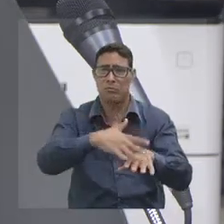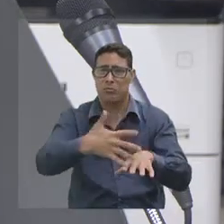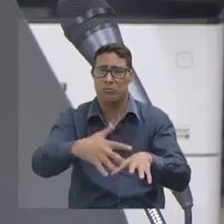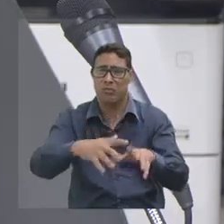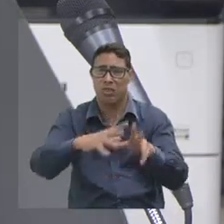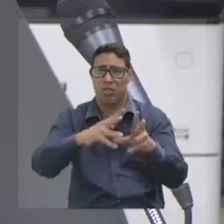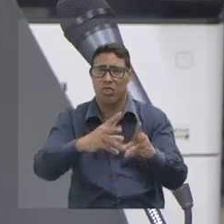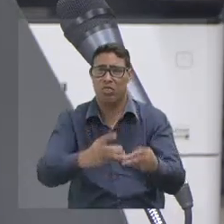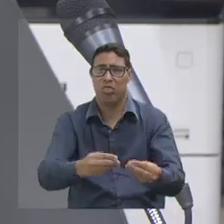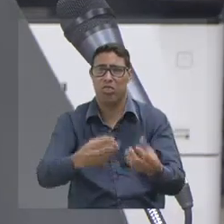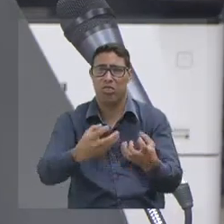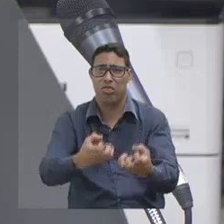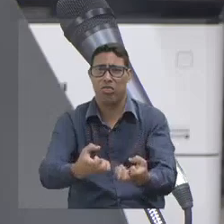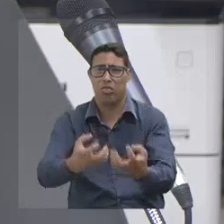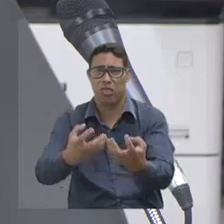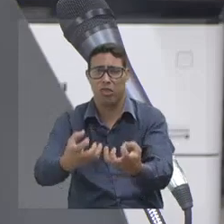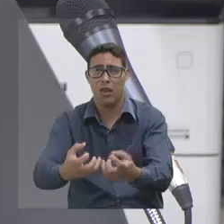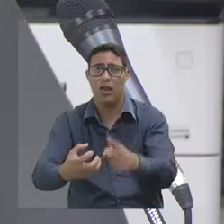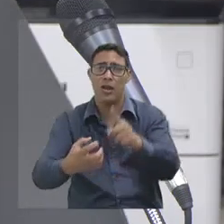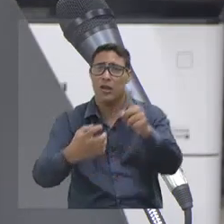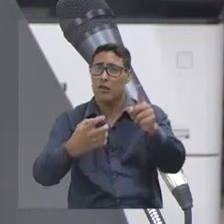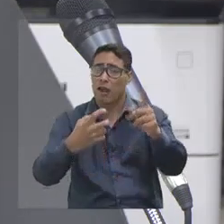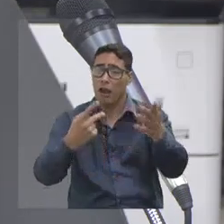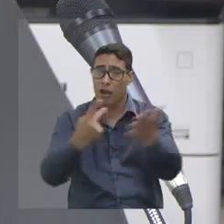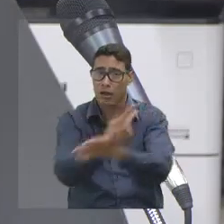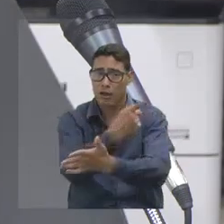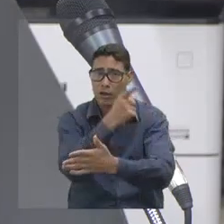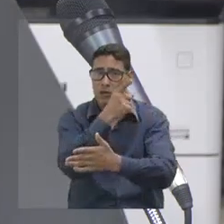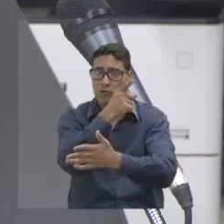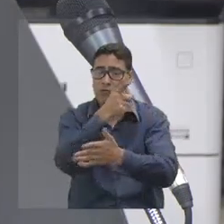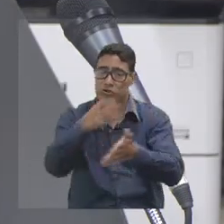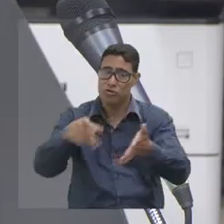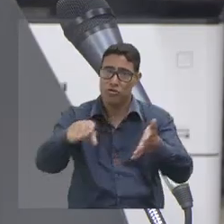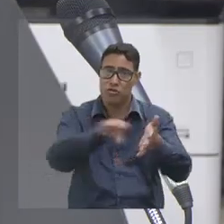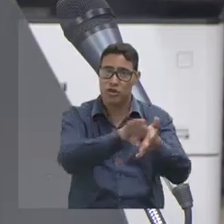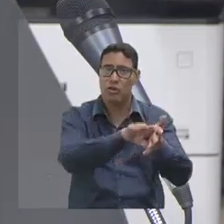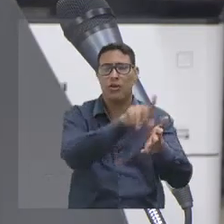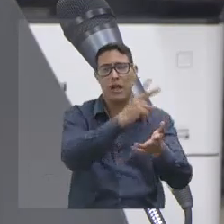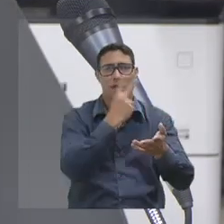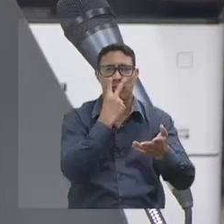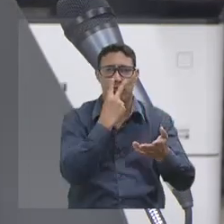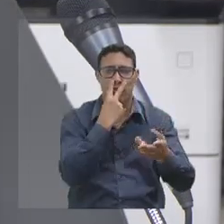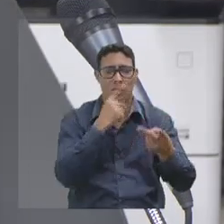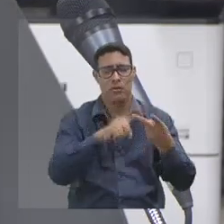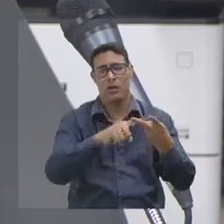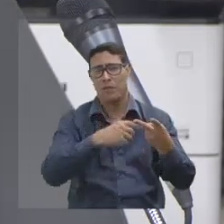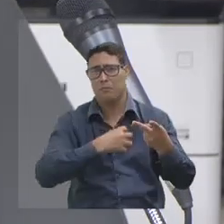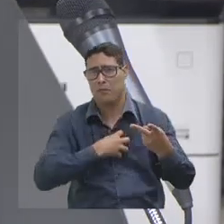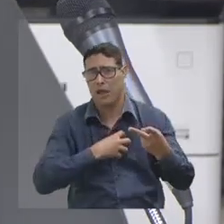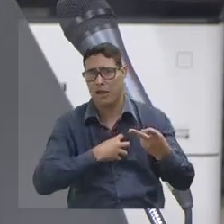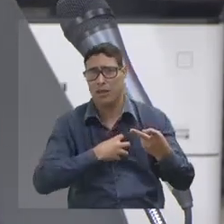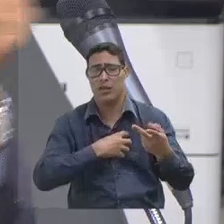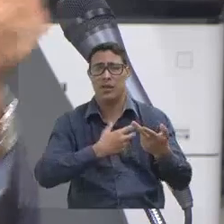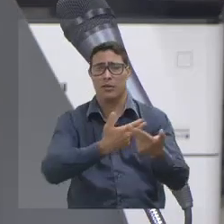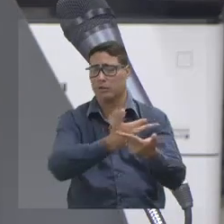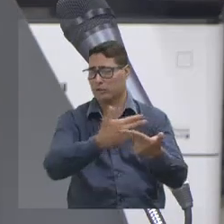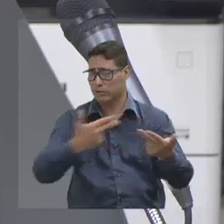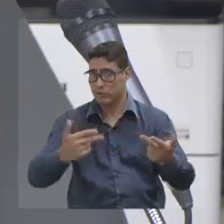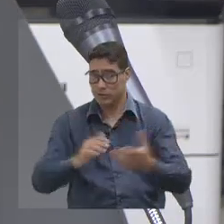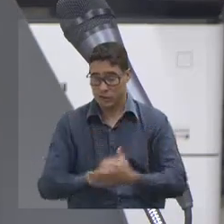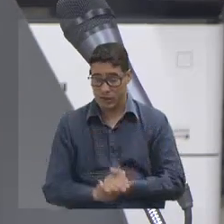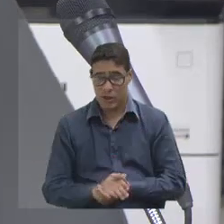Foi parar lá no sul da Bahia Espírito Santo e vai Brumadinho